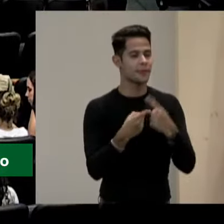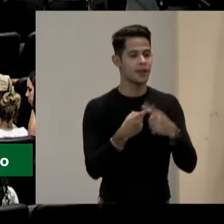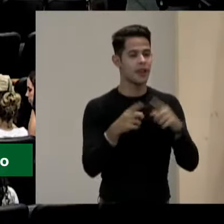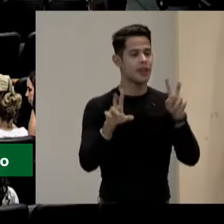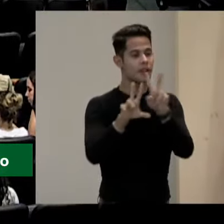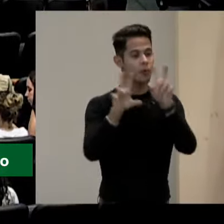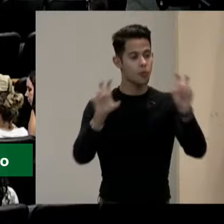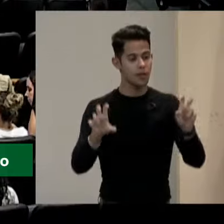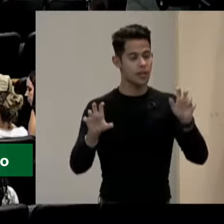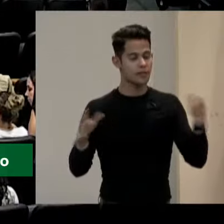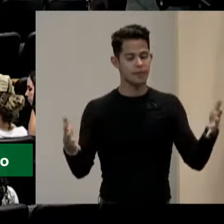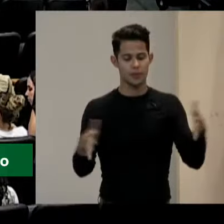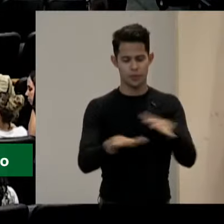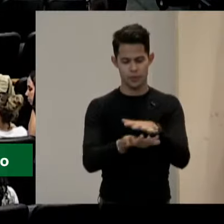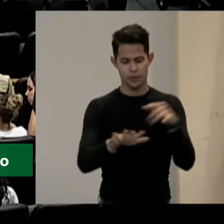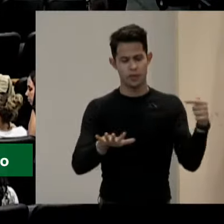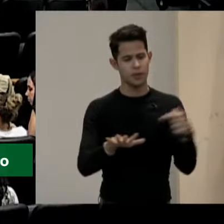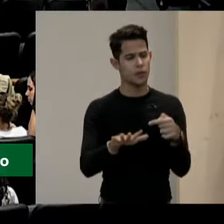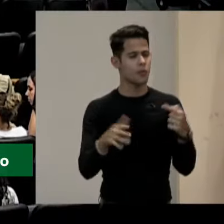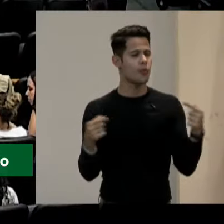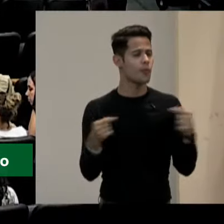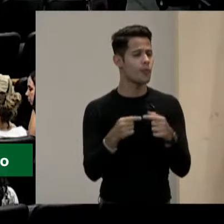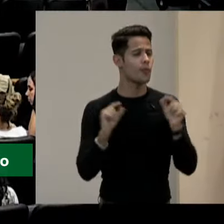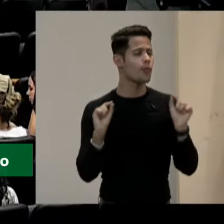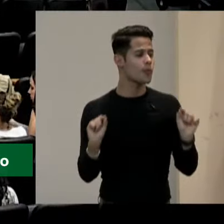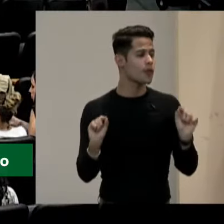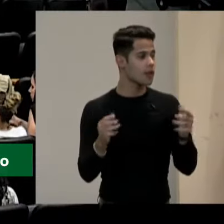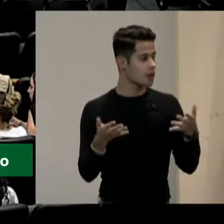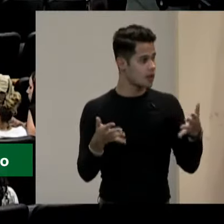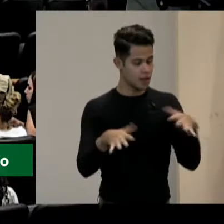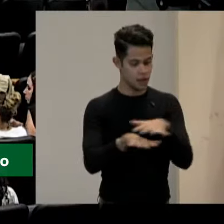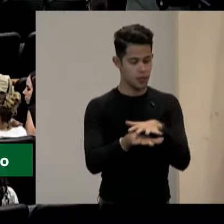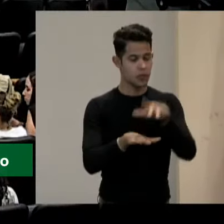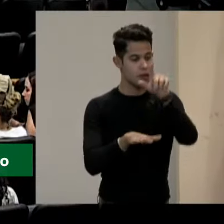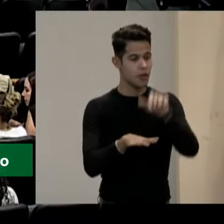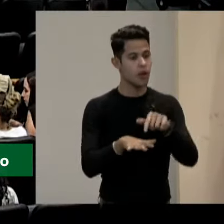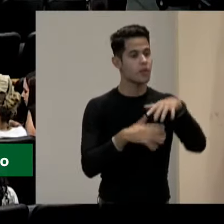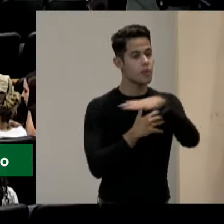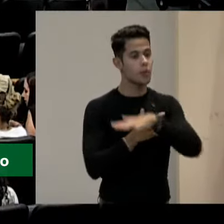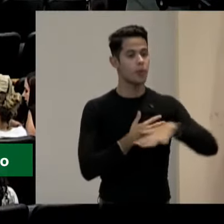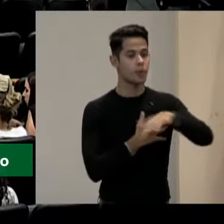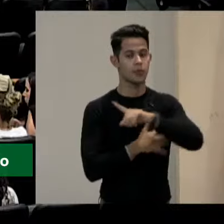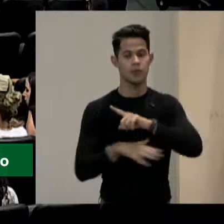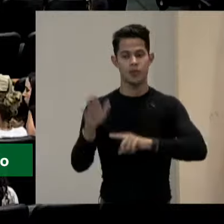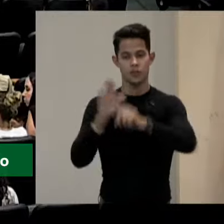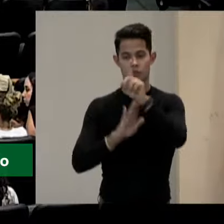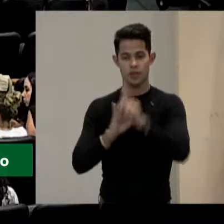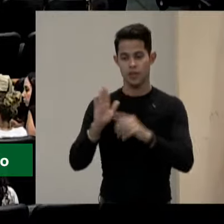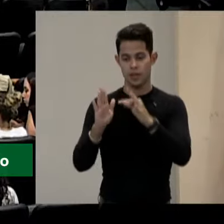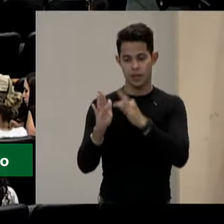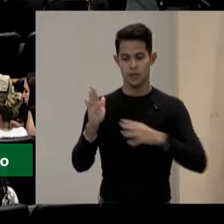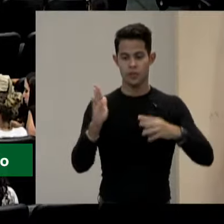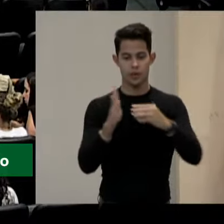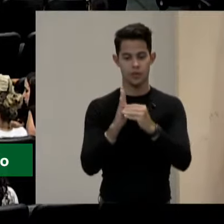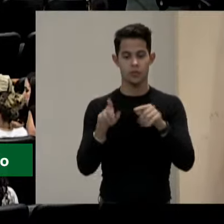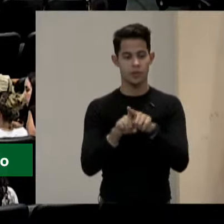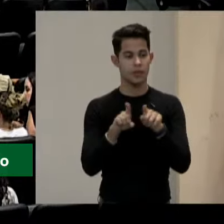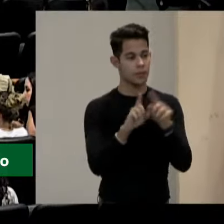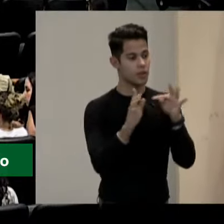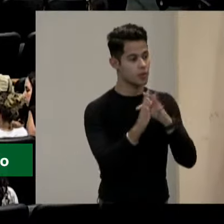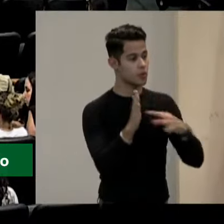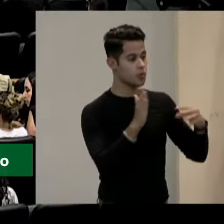o que, que é inclusão? Vamos conceituar? Inclusão é onde todos têm direito a tudo e tudo deve estar acessível a